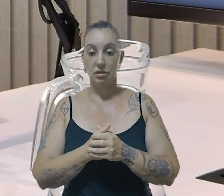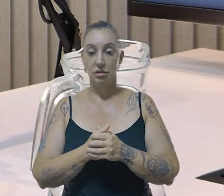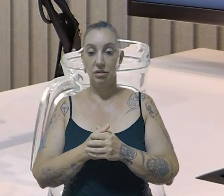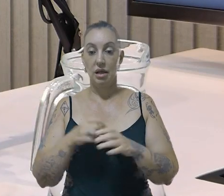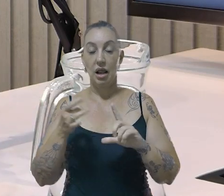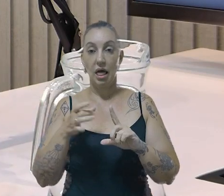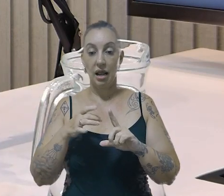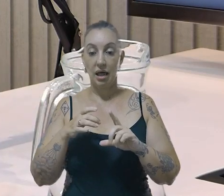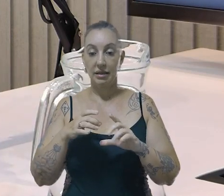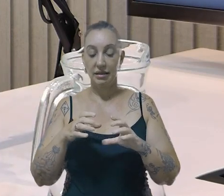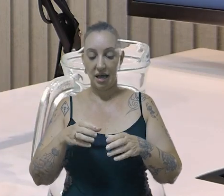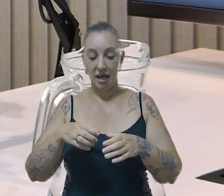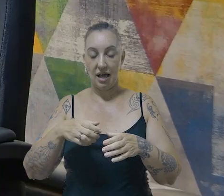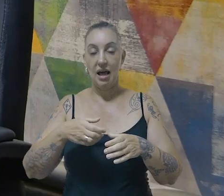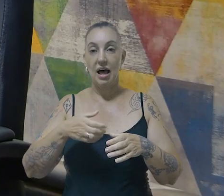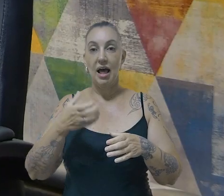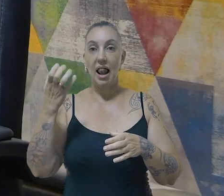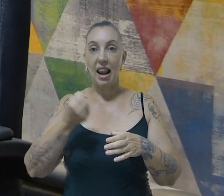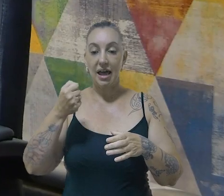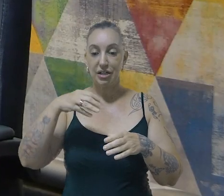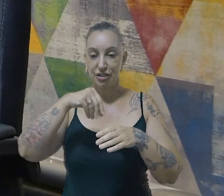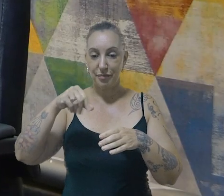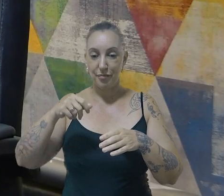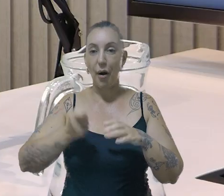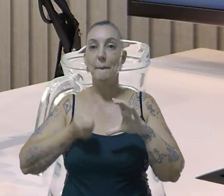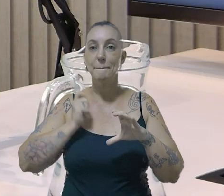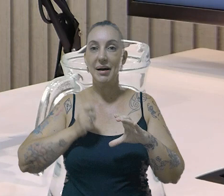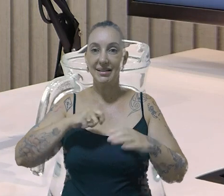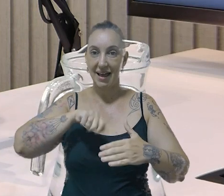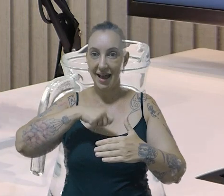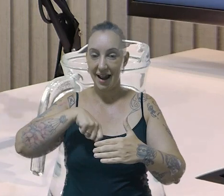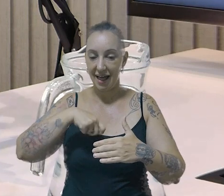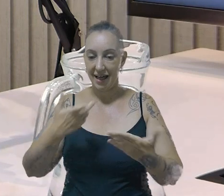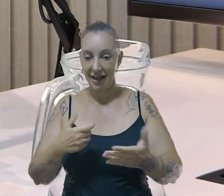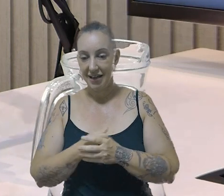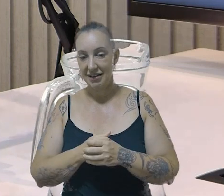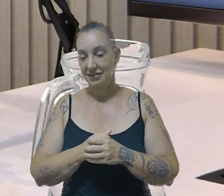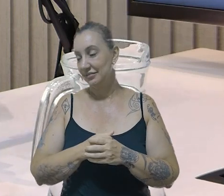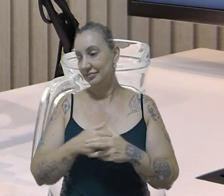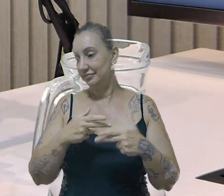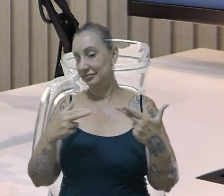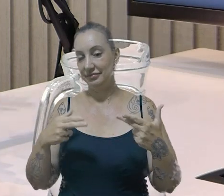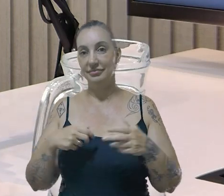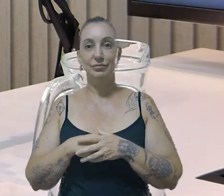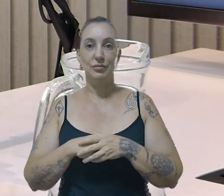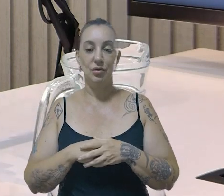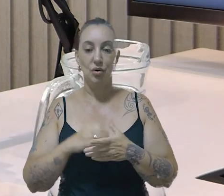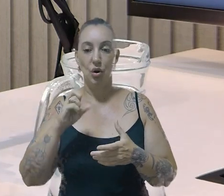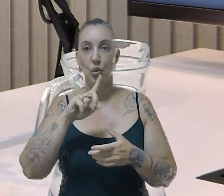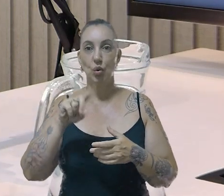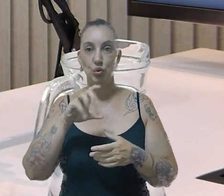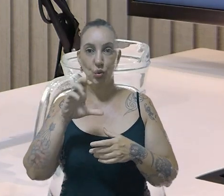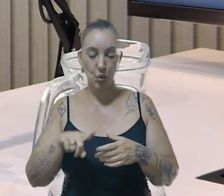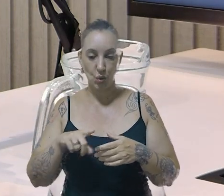leite em pó sabe umas coisas assim tinha umas panelas de é umas C cruzeira que era lustre que